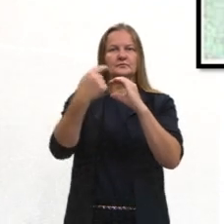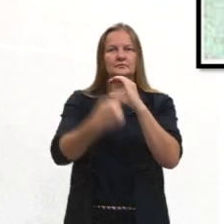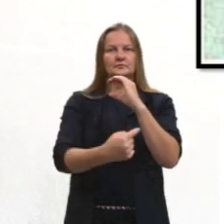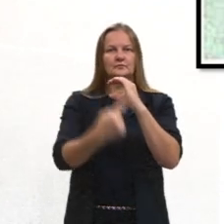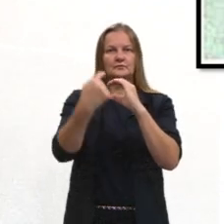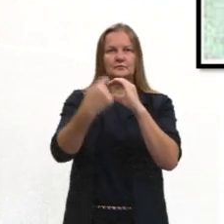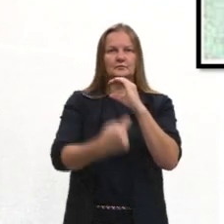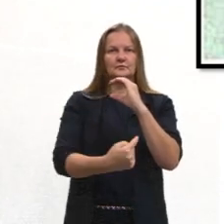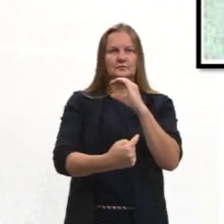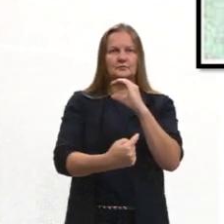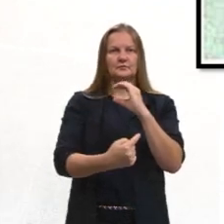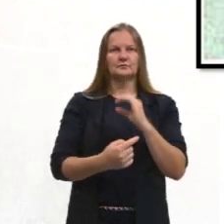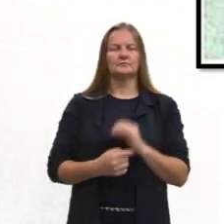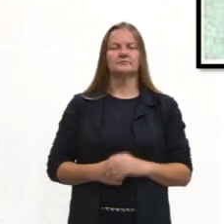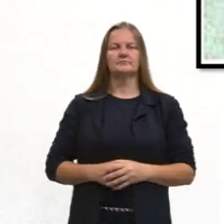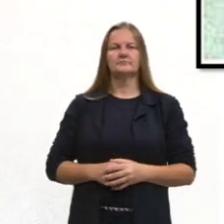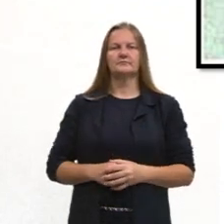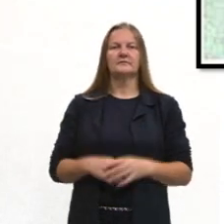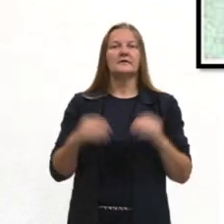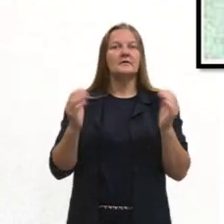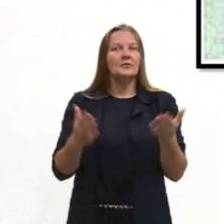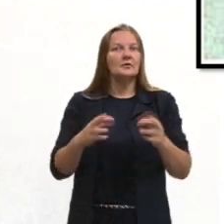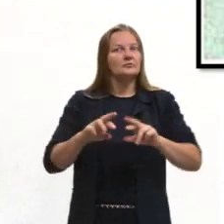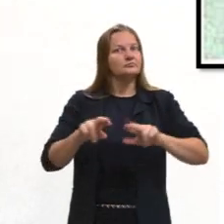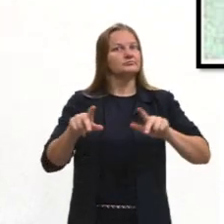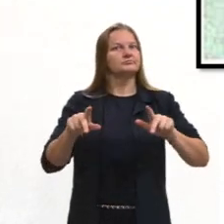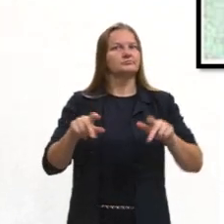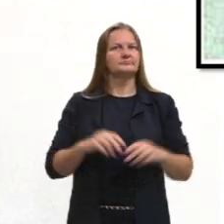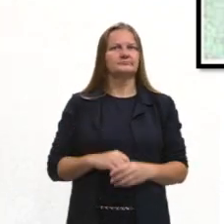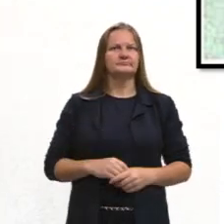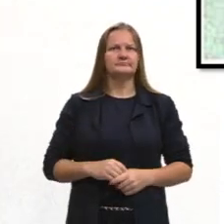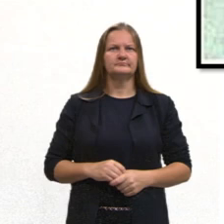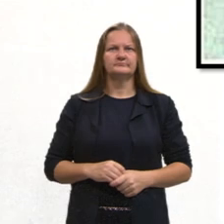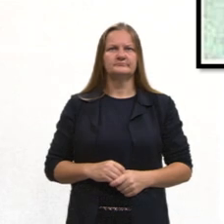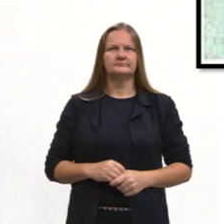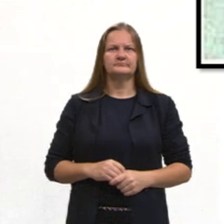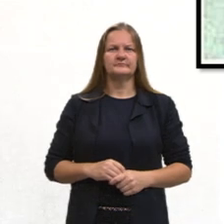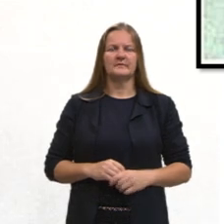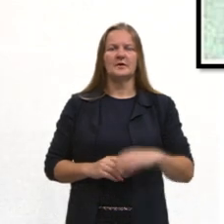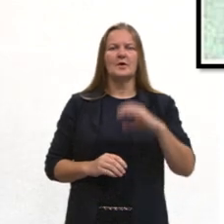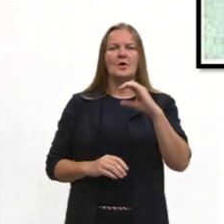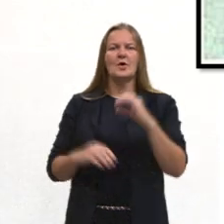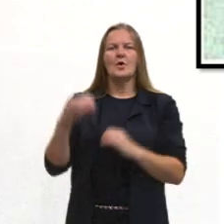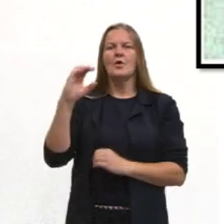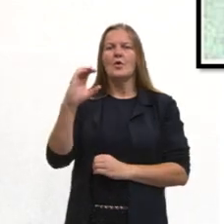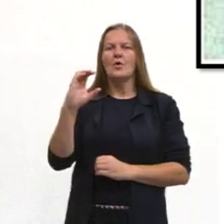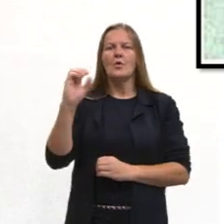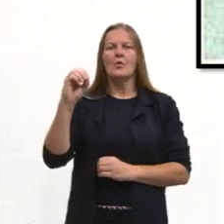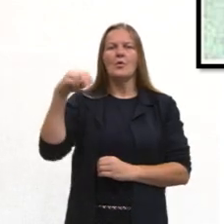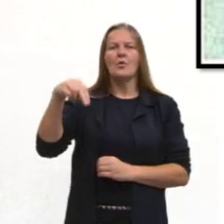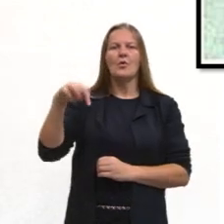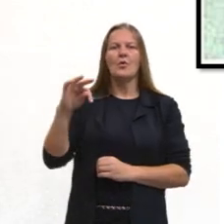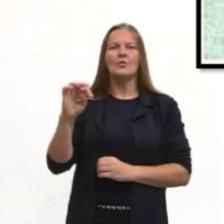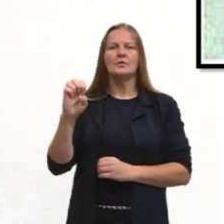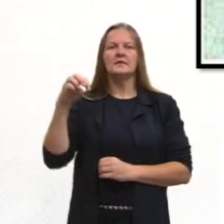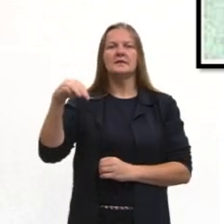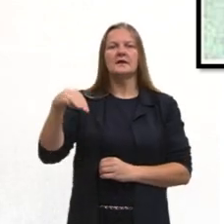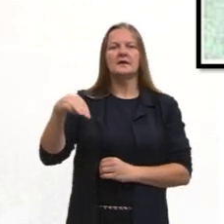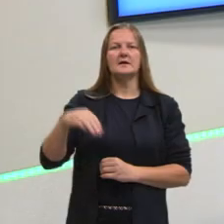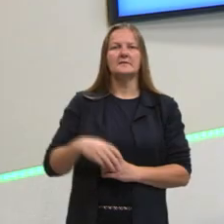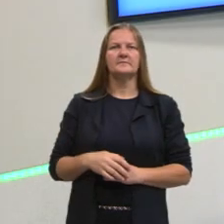vimos vimos não está contido certo e agora nós temos o símbolo contém relacionando também